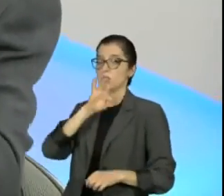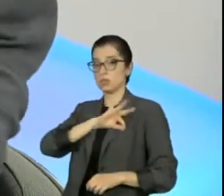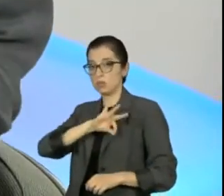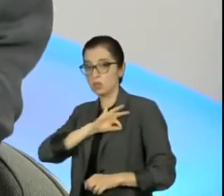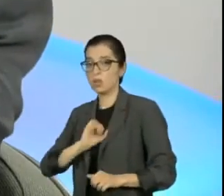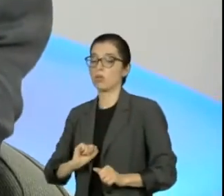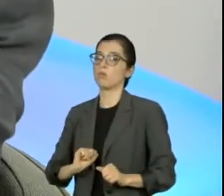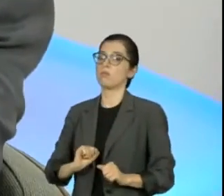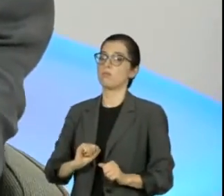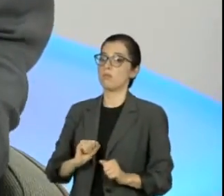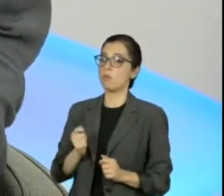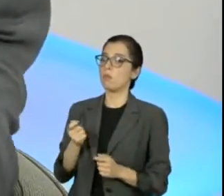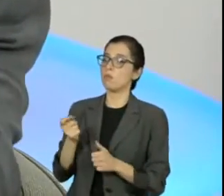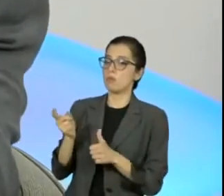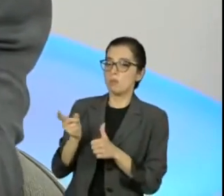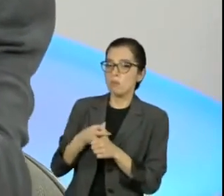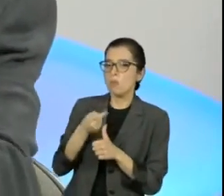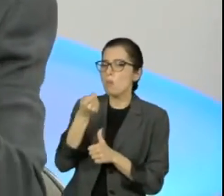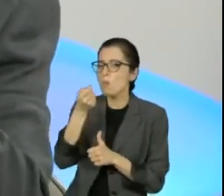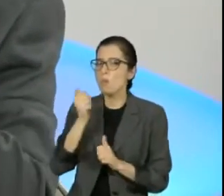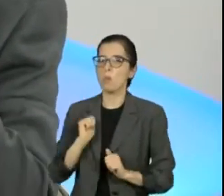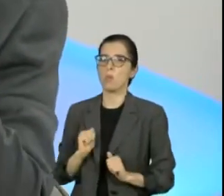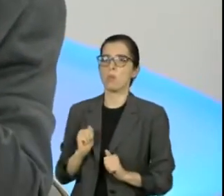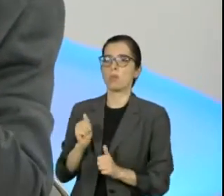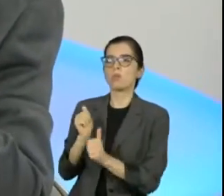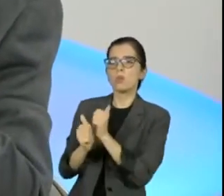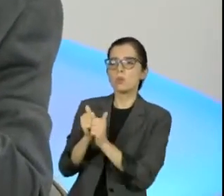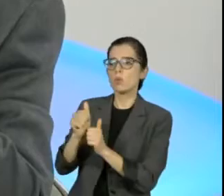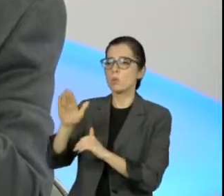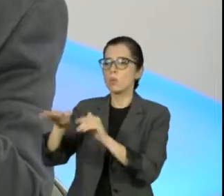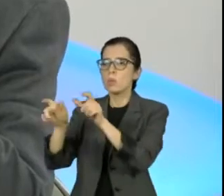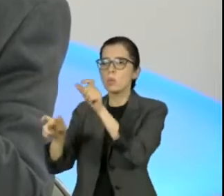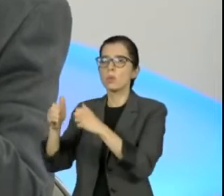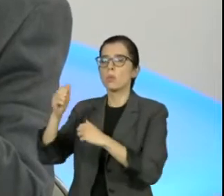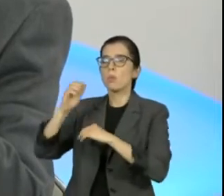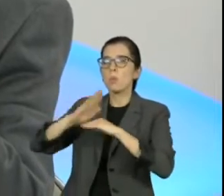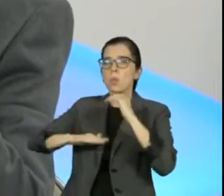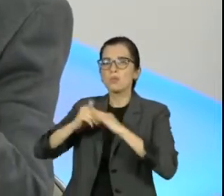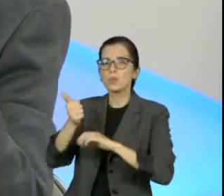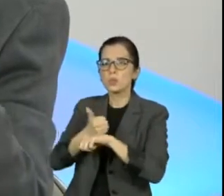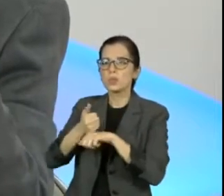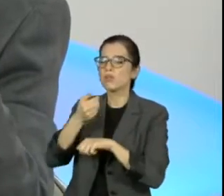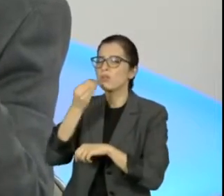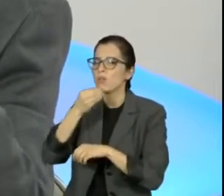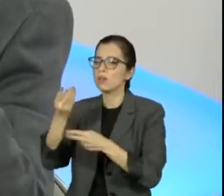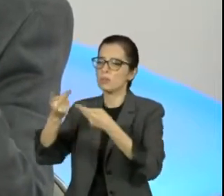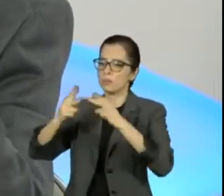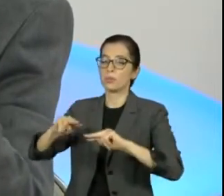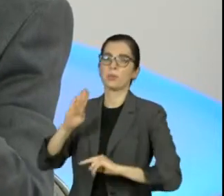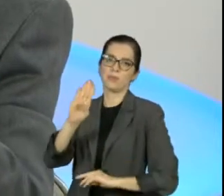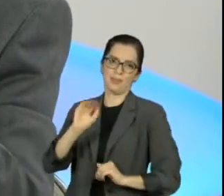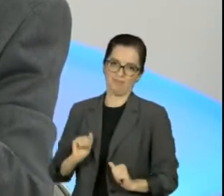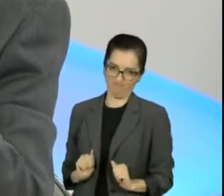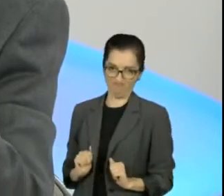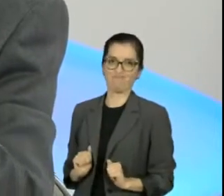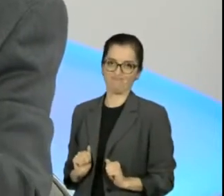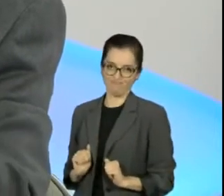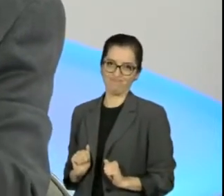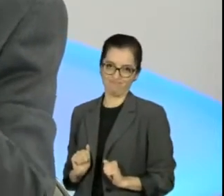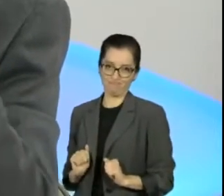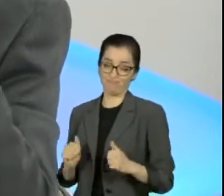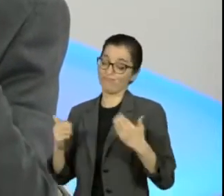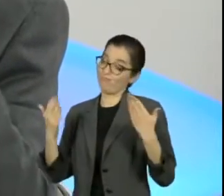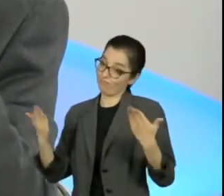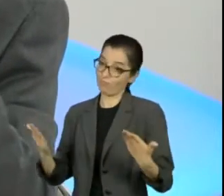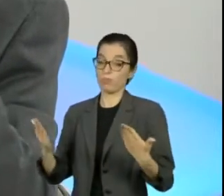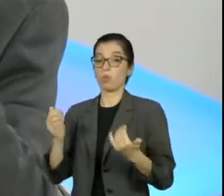divisão e tudo de segunda divisão e caiu para a segunda divisão. Né? Agora, futebol não tem receita. Futebol é feito fora